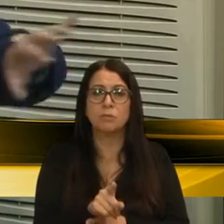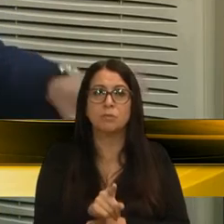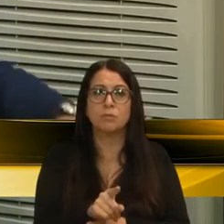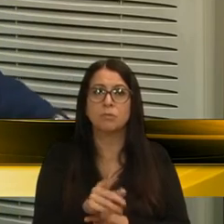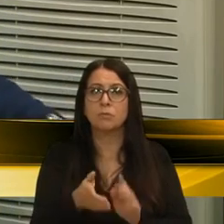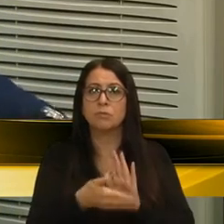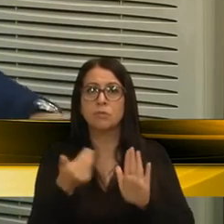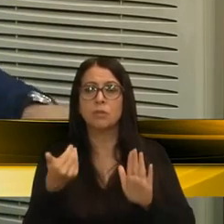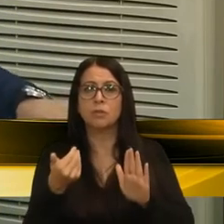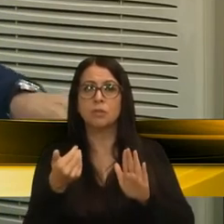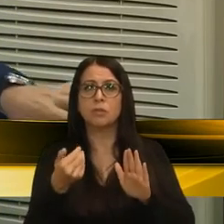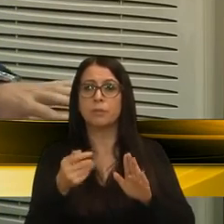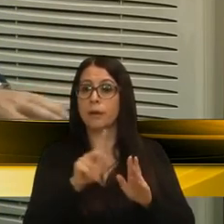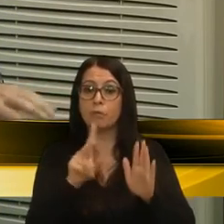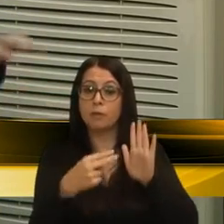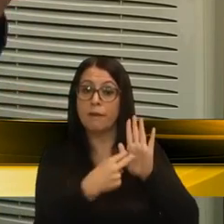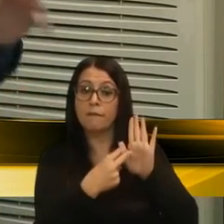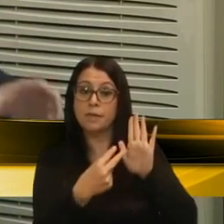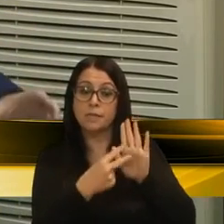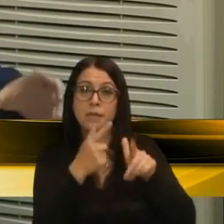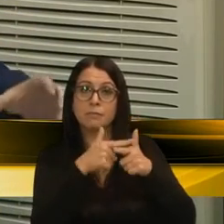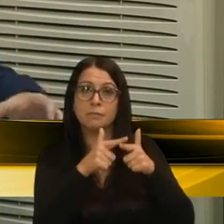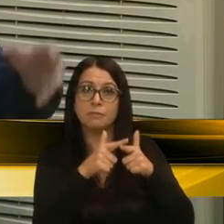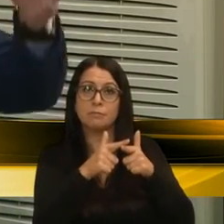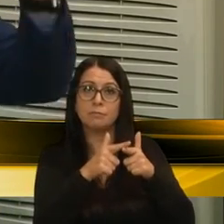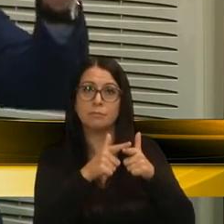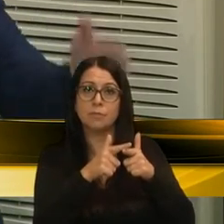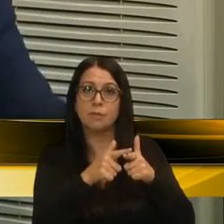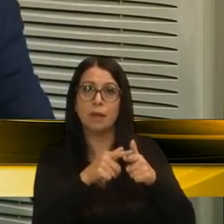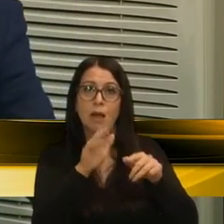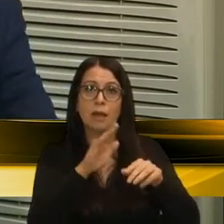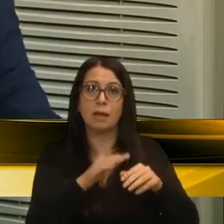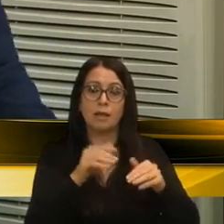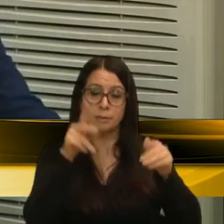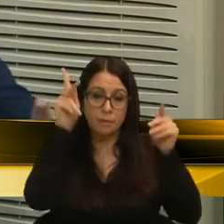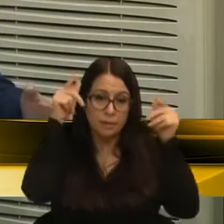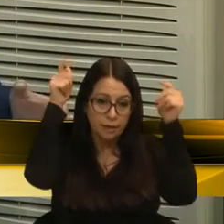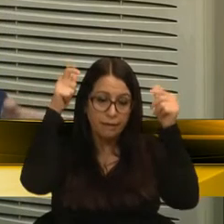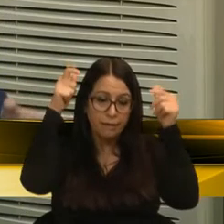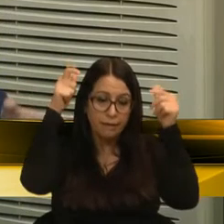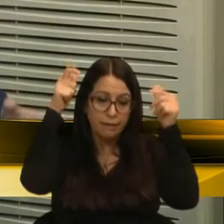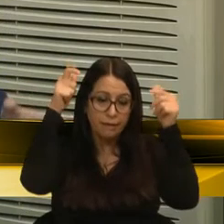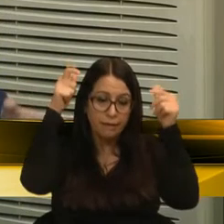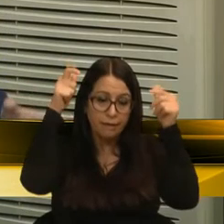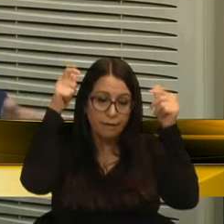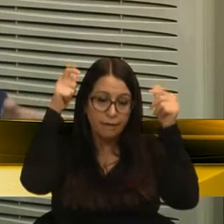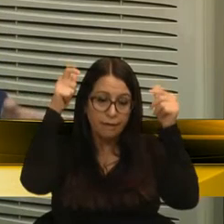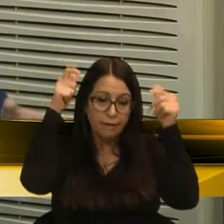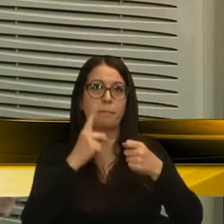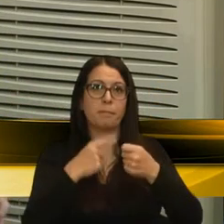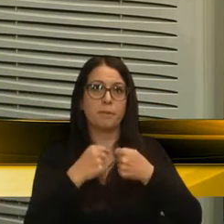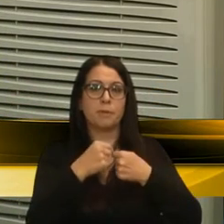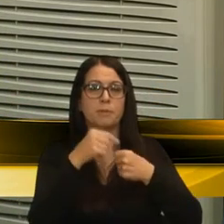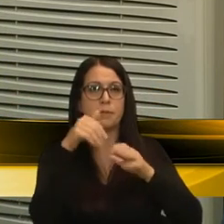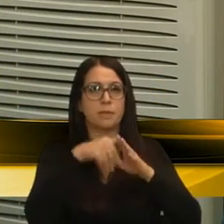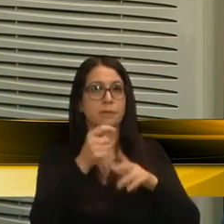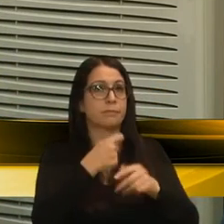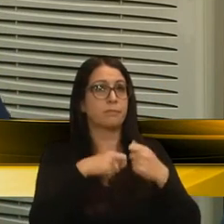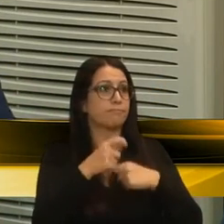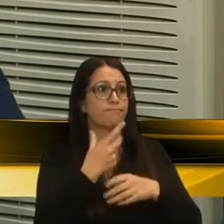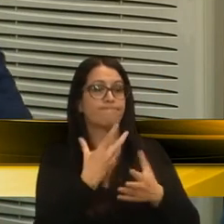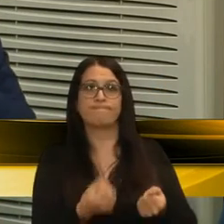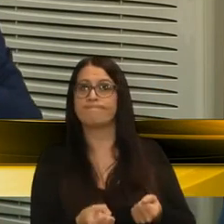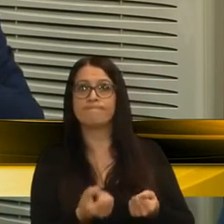não dividir a atenção até porque no meio da festa são as maiores autoridades do município e t são que não